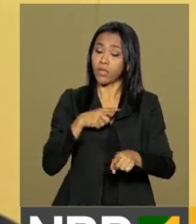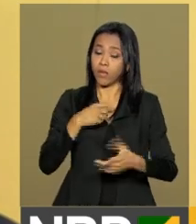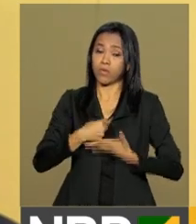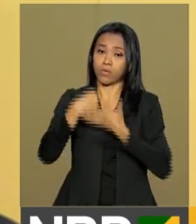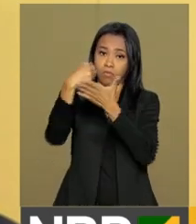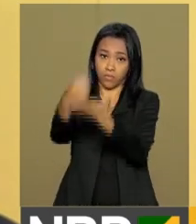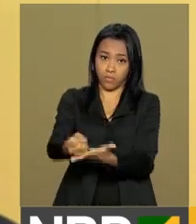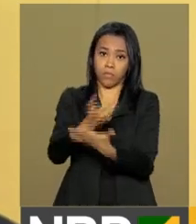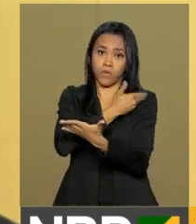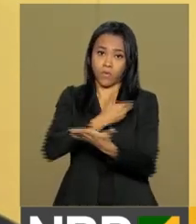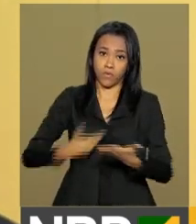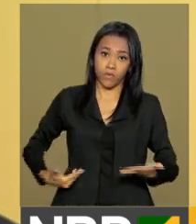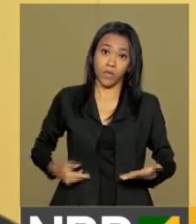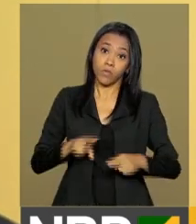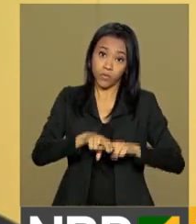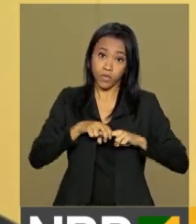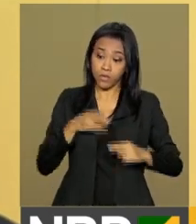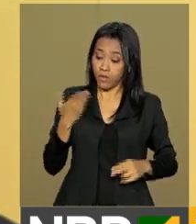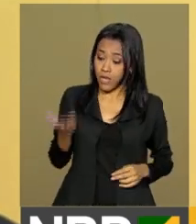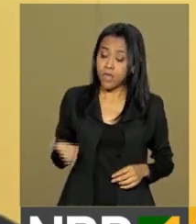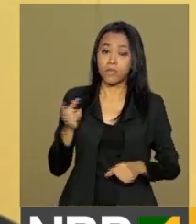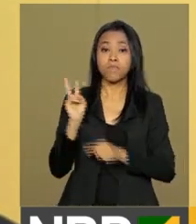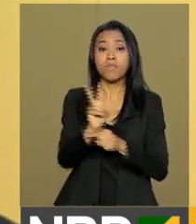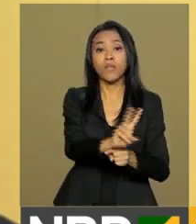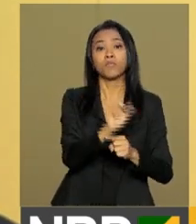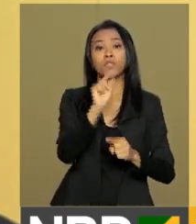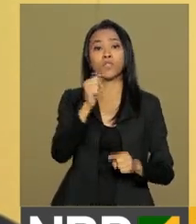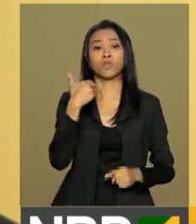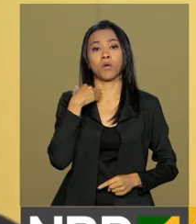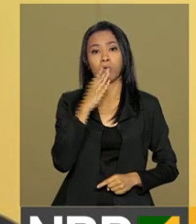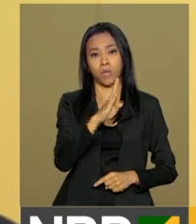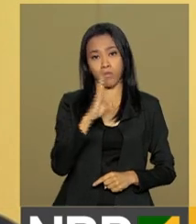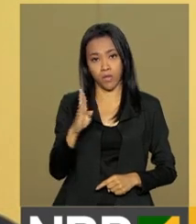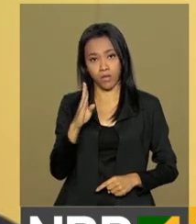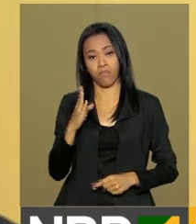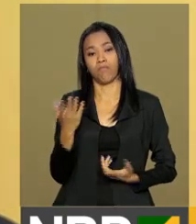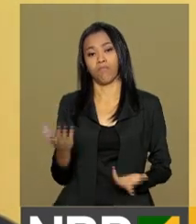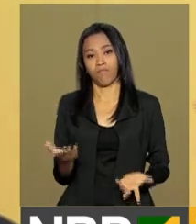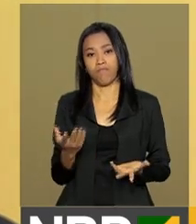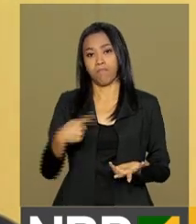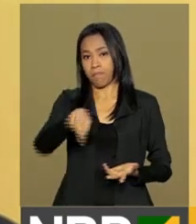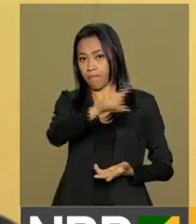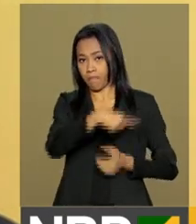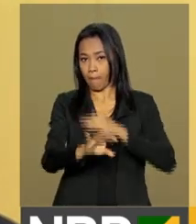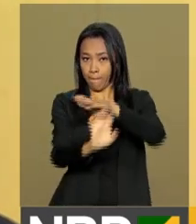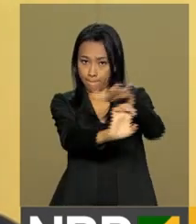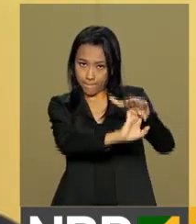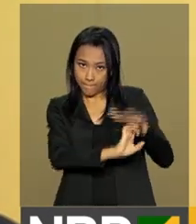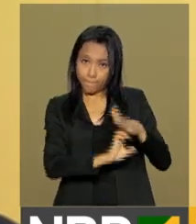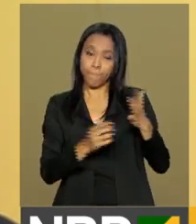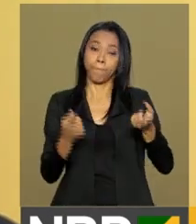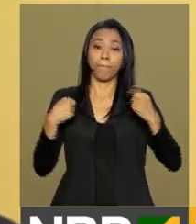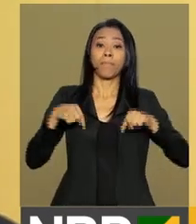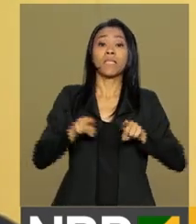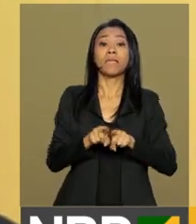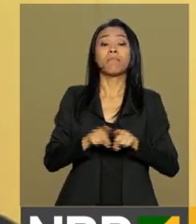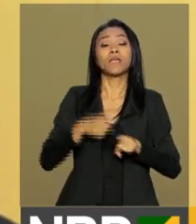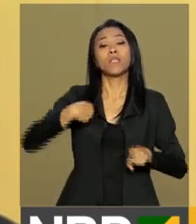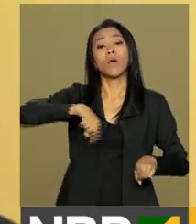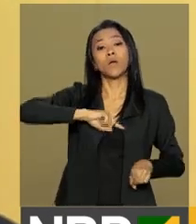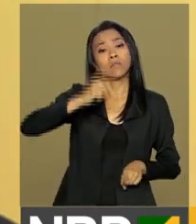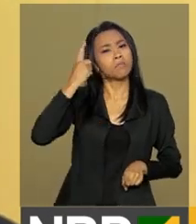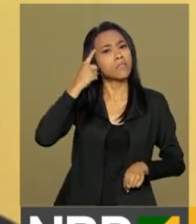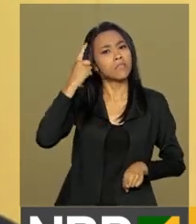nós estamos fazendo por meio do Banco do Brasil e pela atuação do Caffarelli. Mas também pensamos